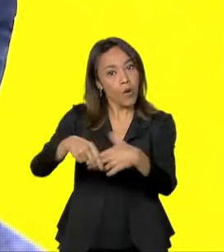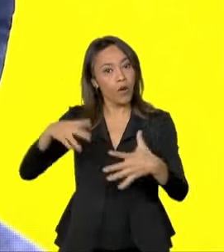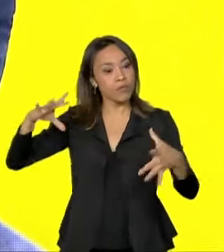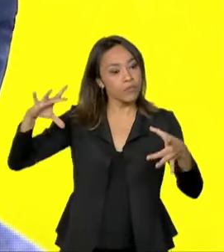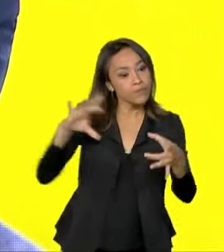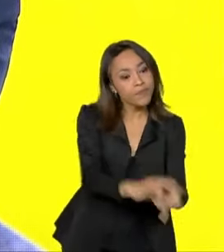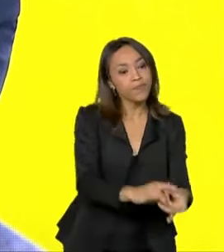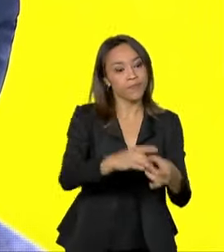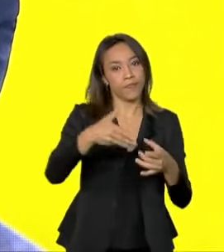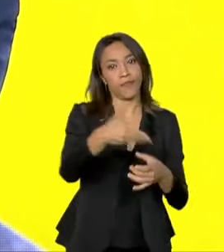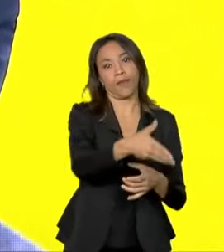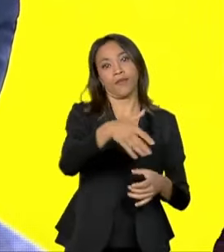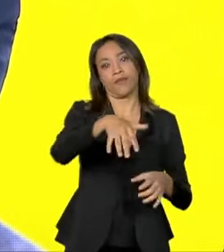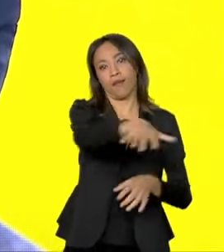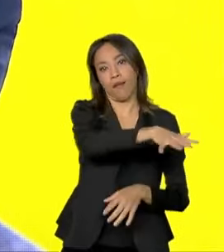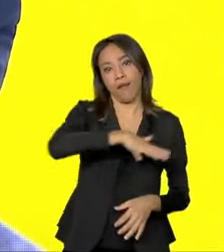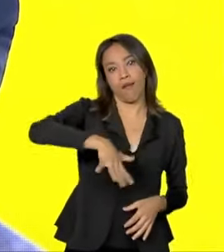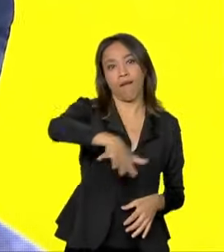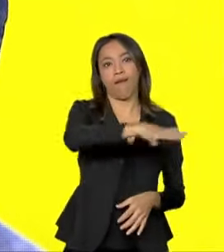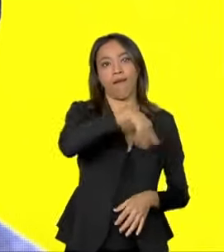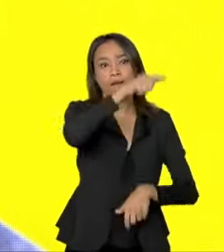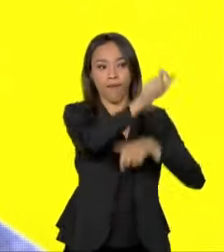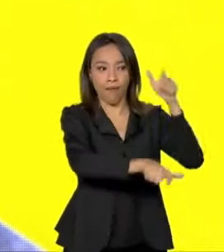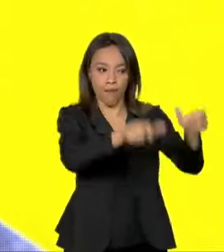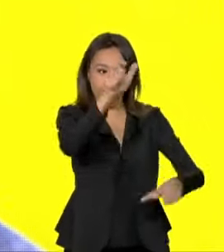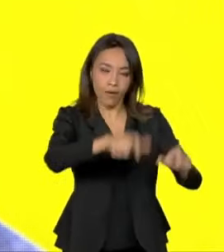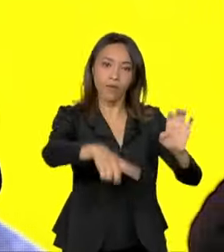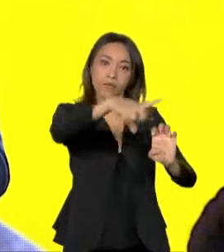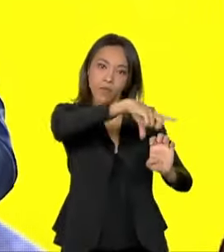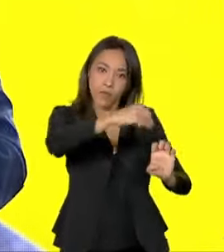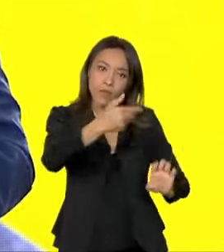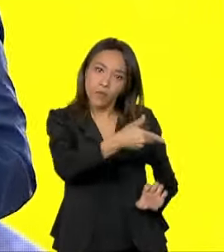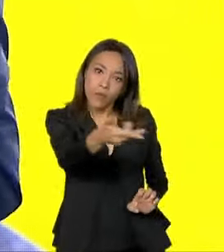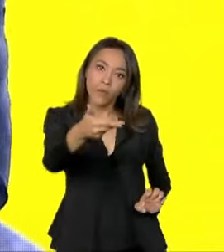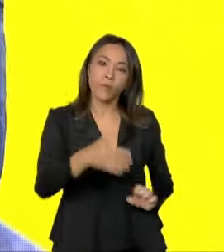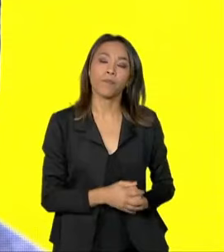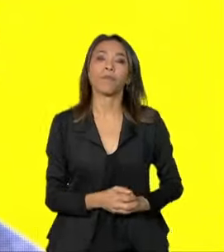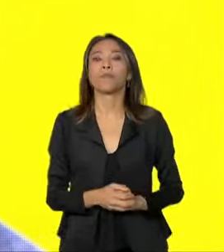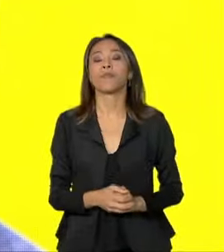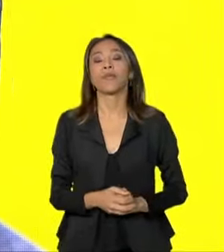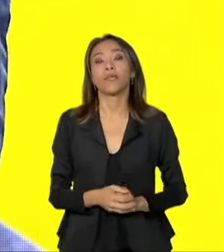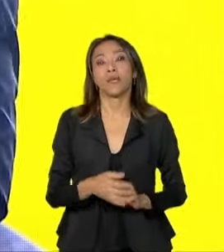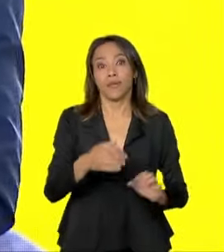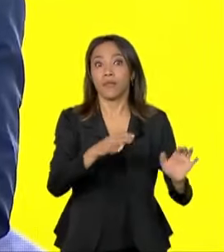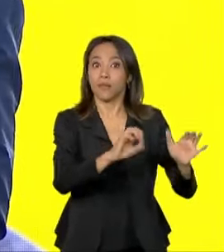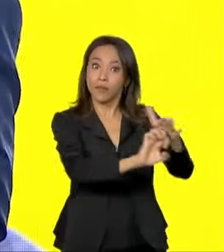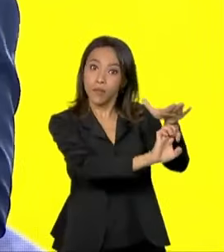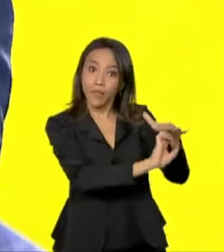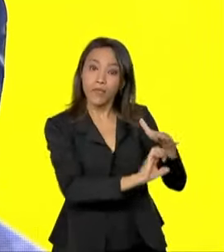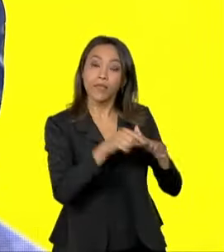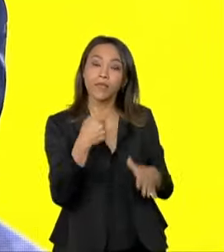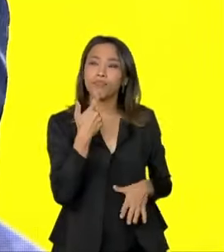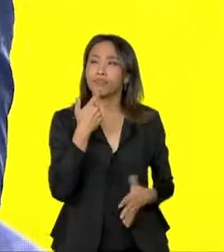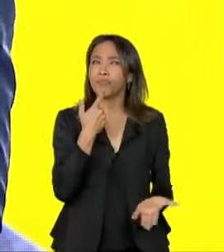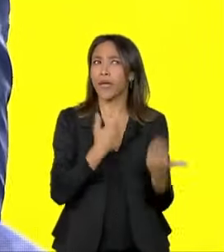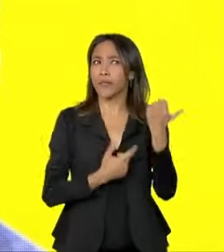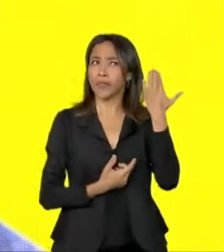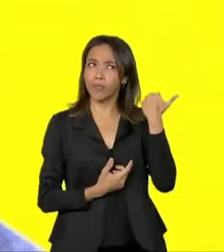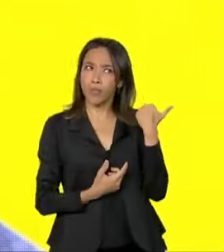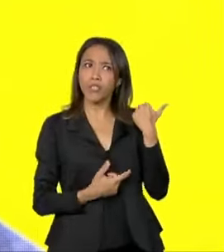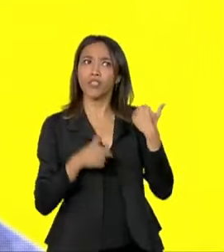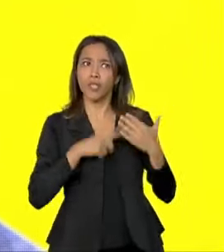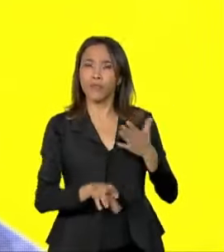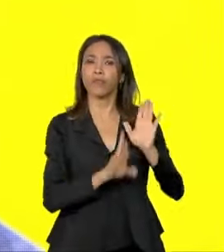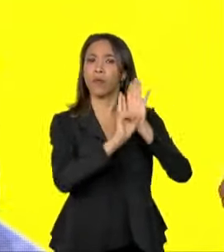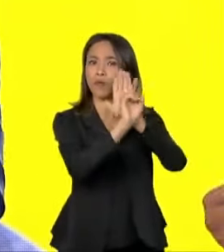micro e pequenos empreendedores. Esse setor, ele respondeu agora recentemente por esta conta de